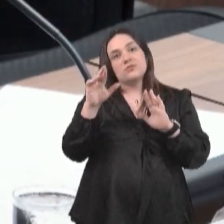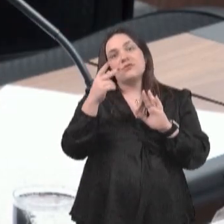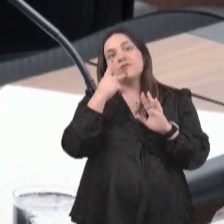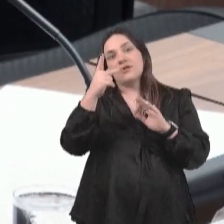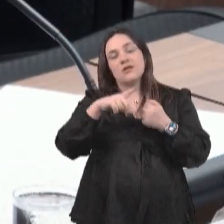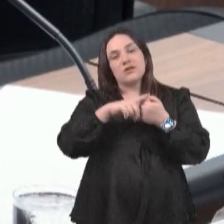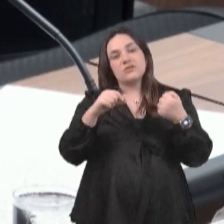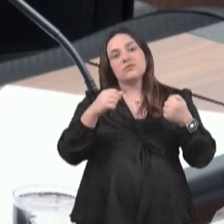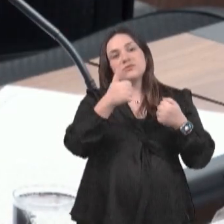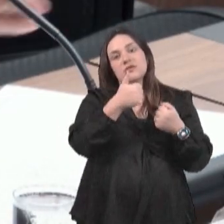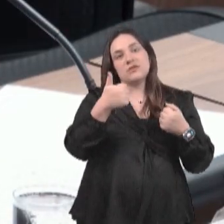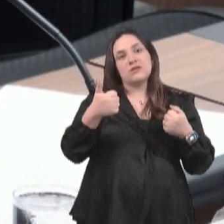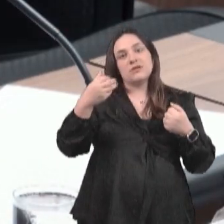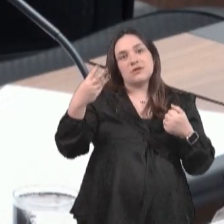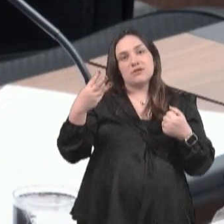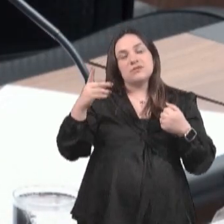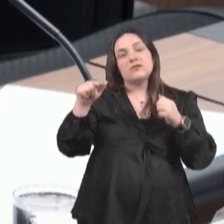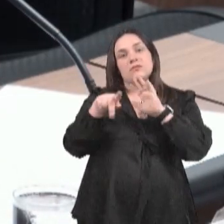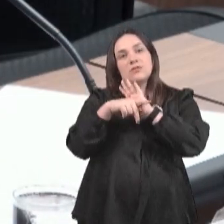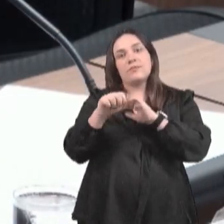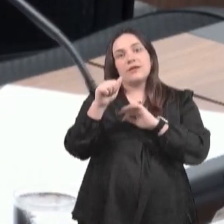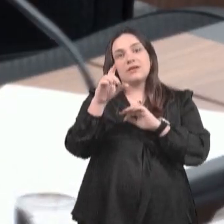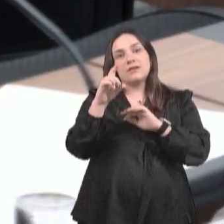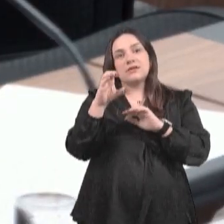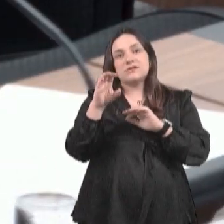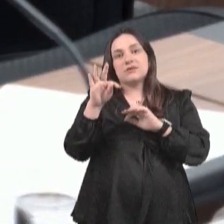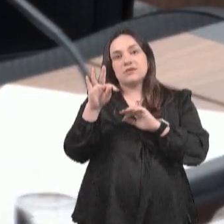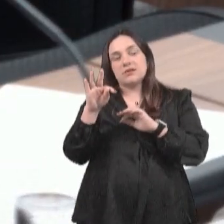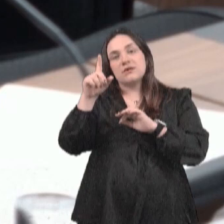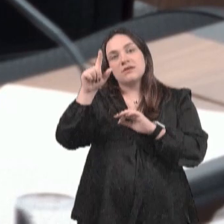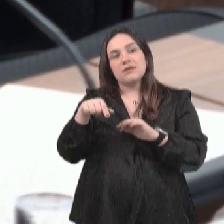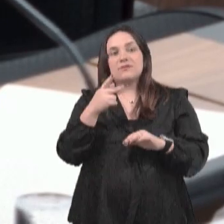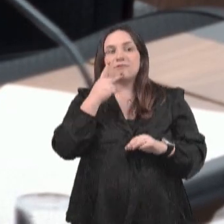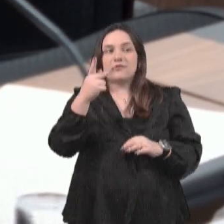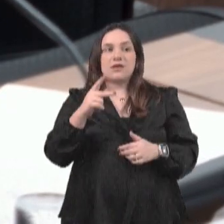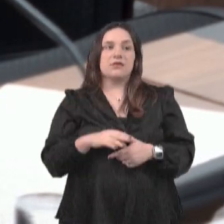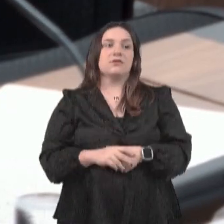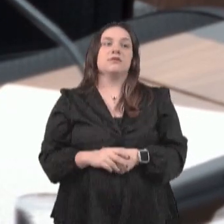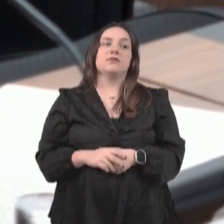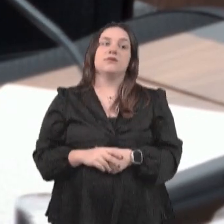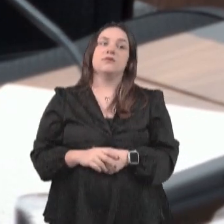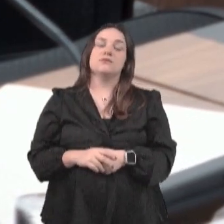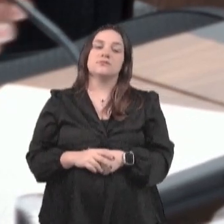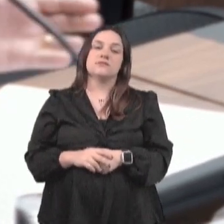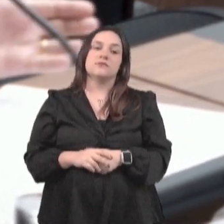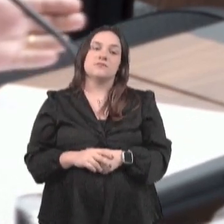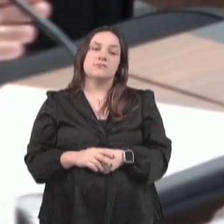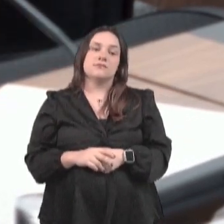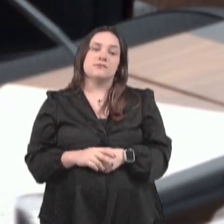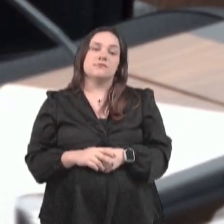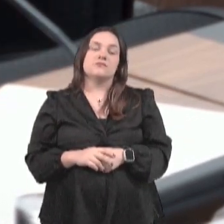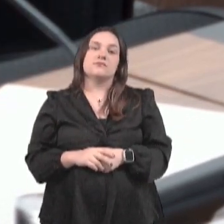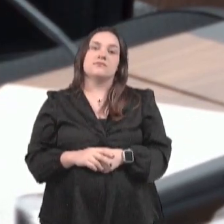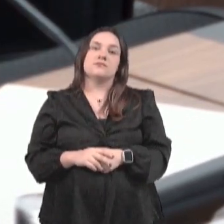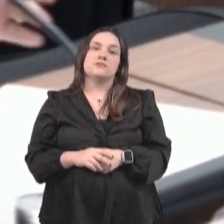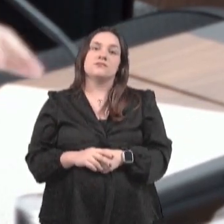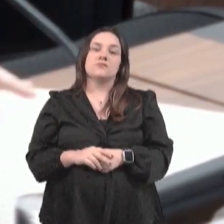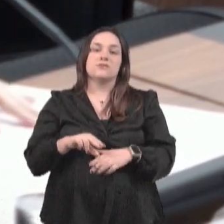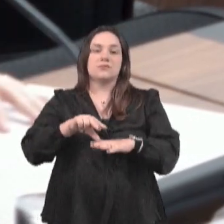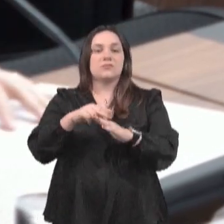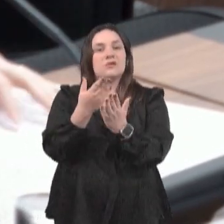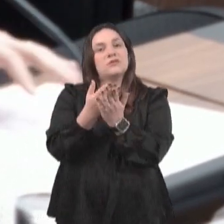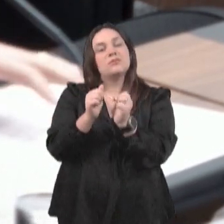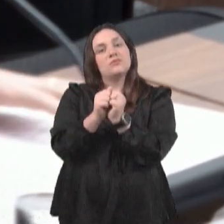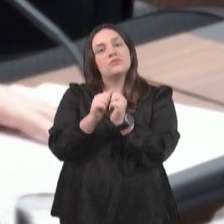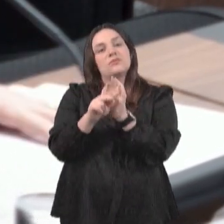cobra do artigo 113 do ADCT, que é, nesses casos, anexar ao projeto